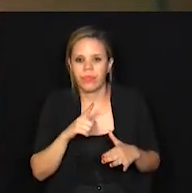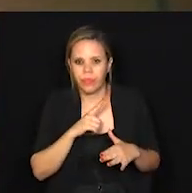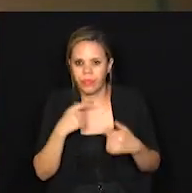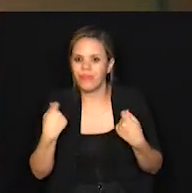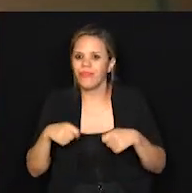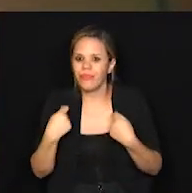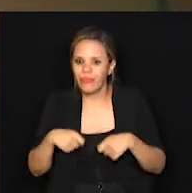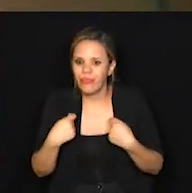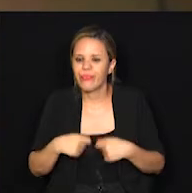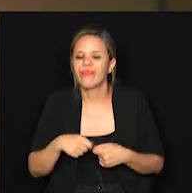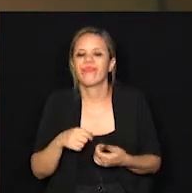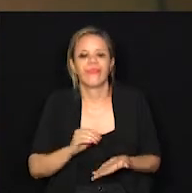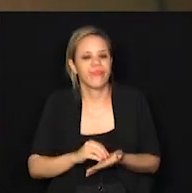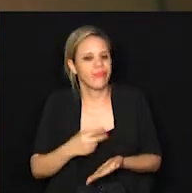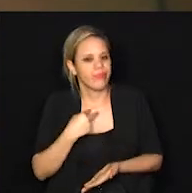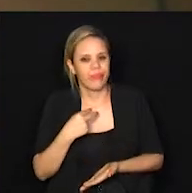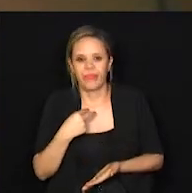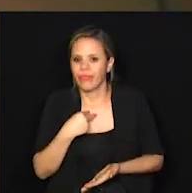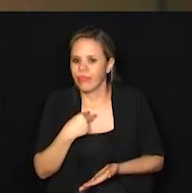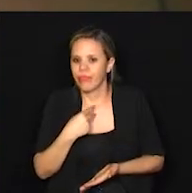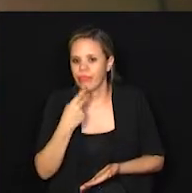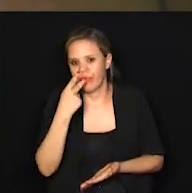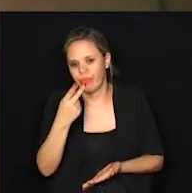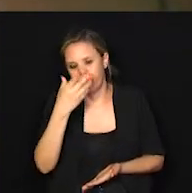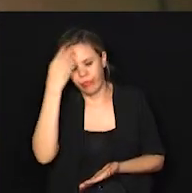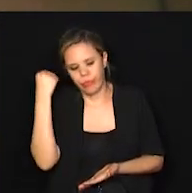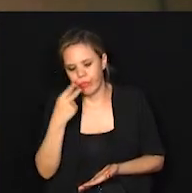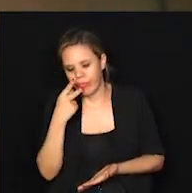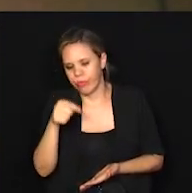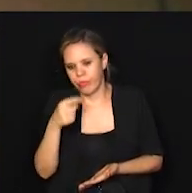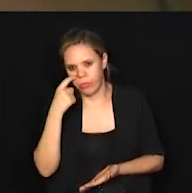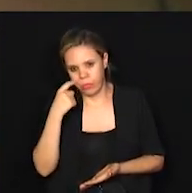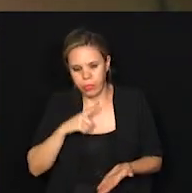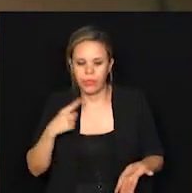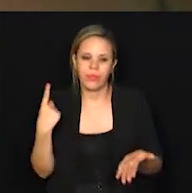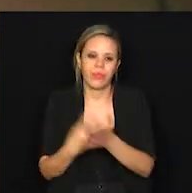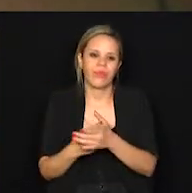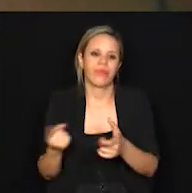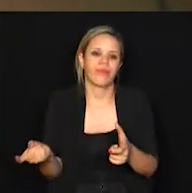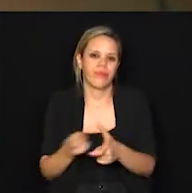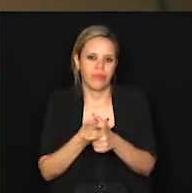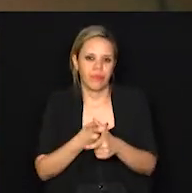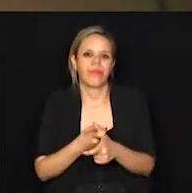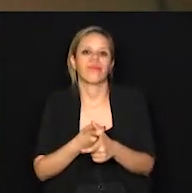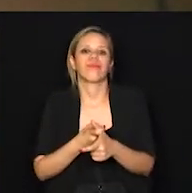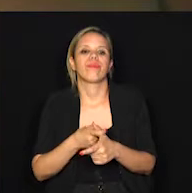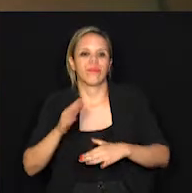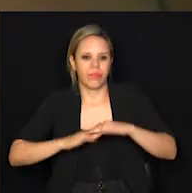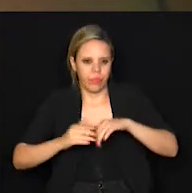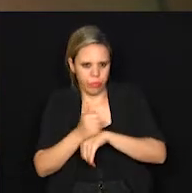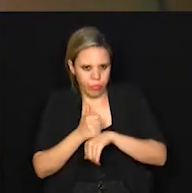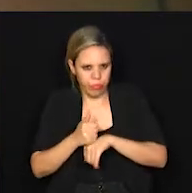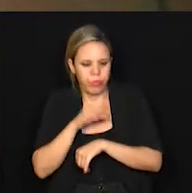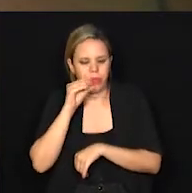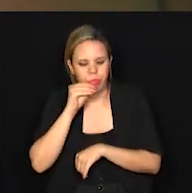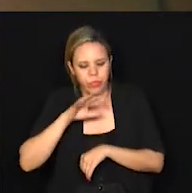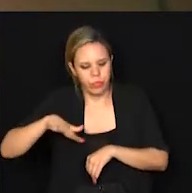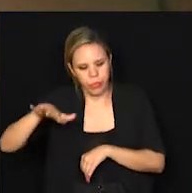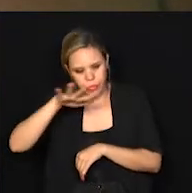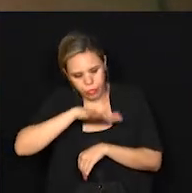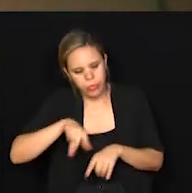vezes acompanhadas, como muitos pais e mães, da própria presença dos seus filhos, né? Além da